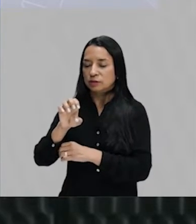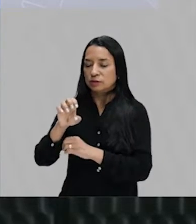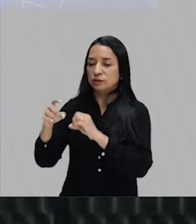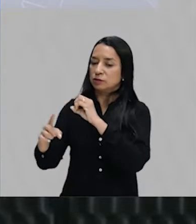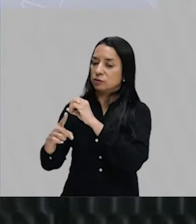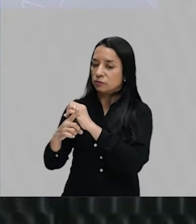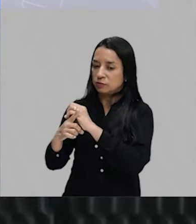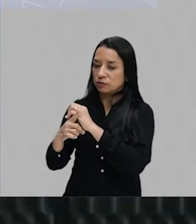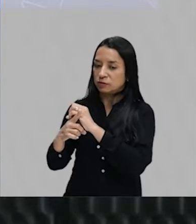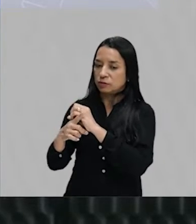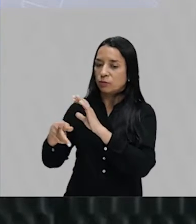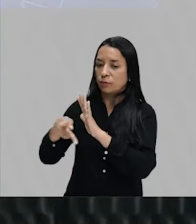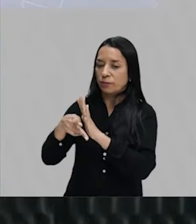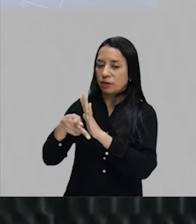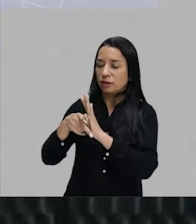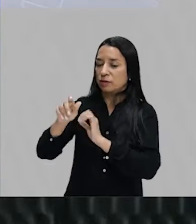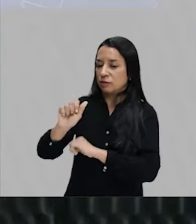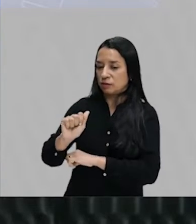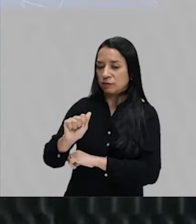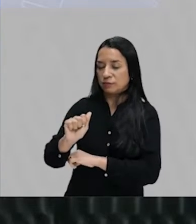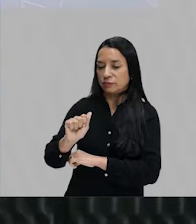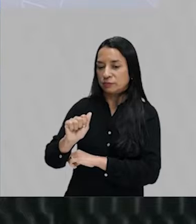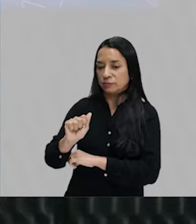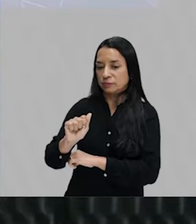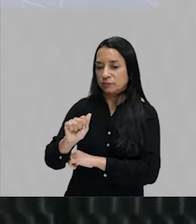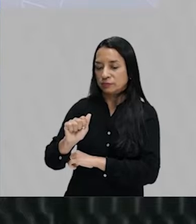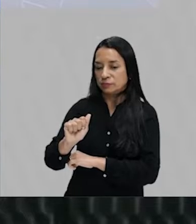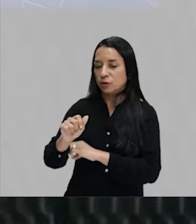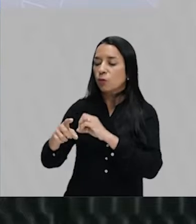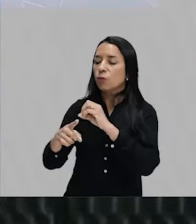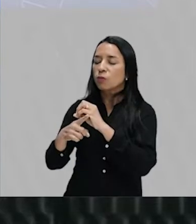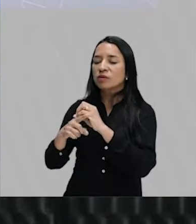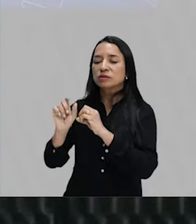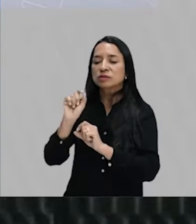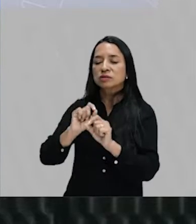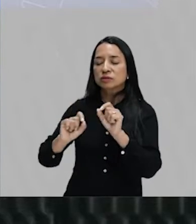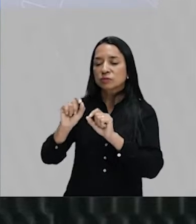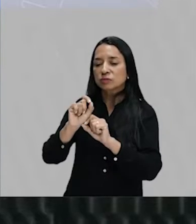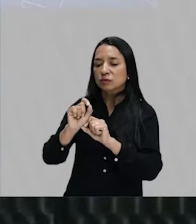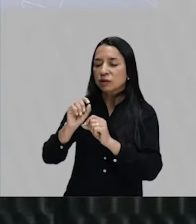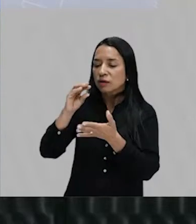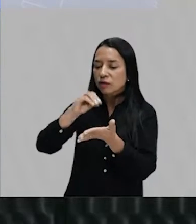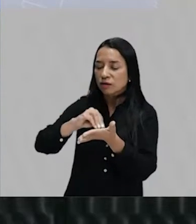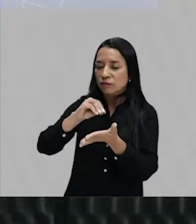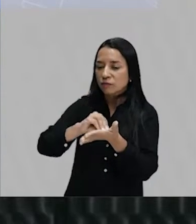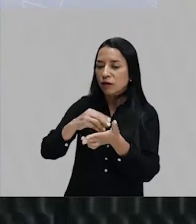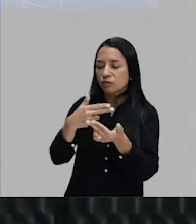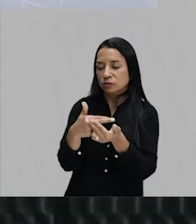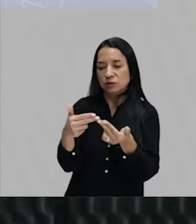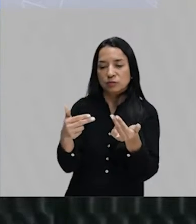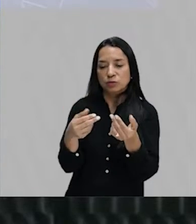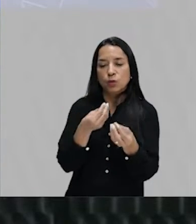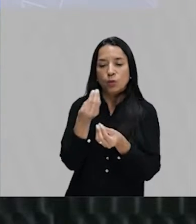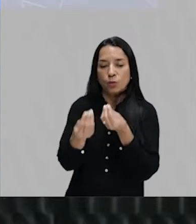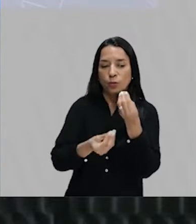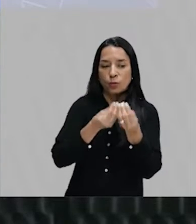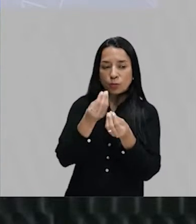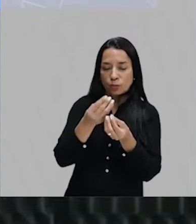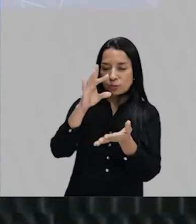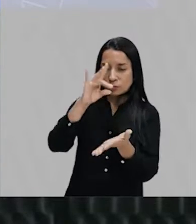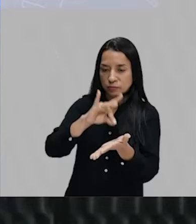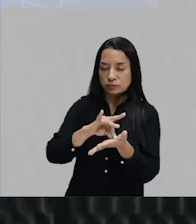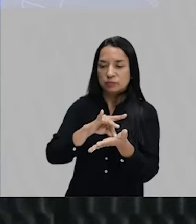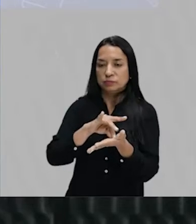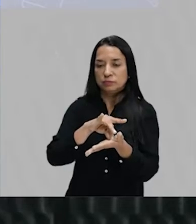x pertence a gente o vazio é ausência de elementos como é que eu vou afirmar